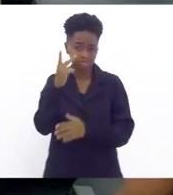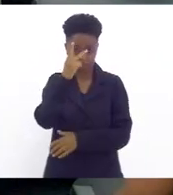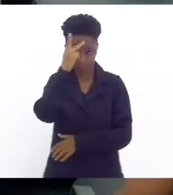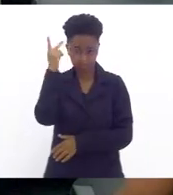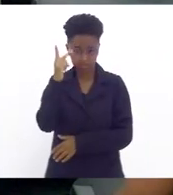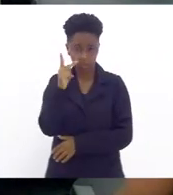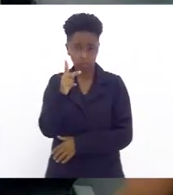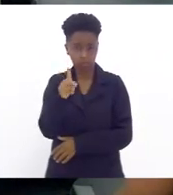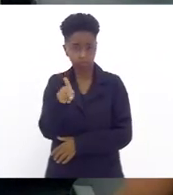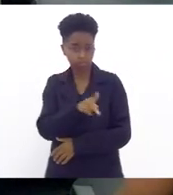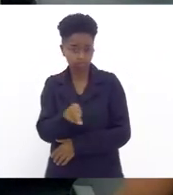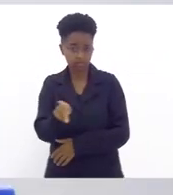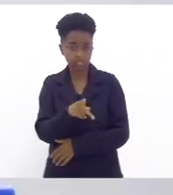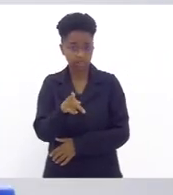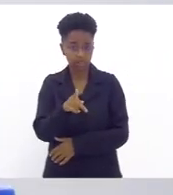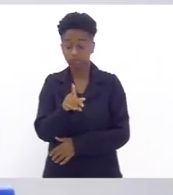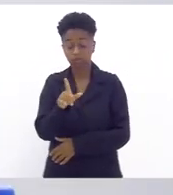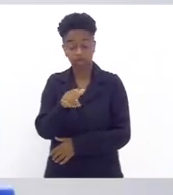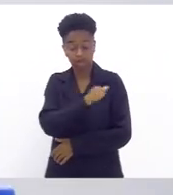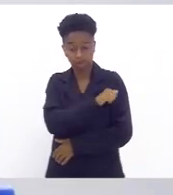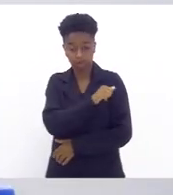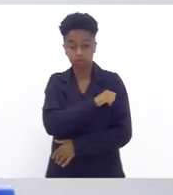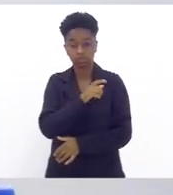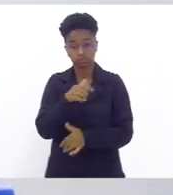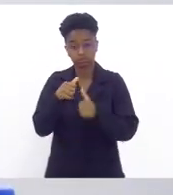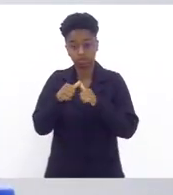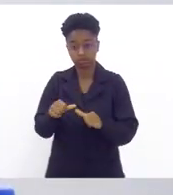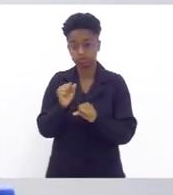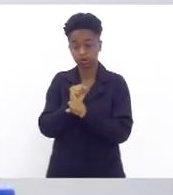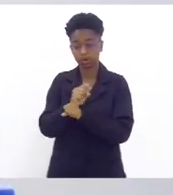de sente que tava lá tava esperando a gente né